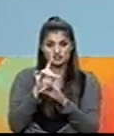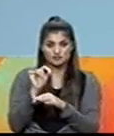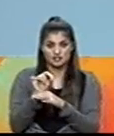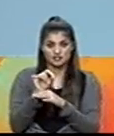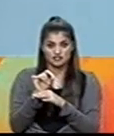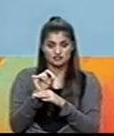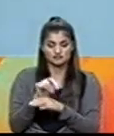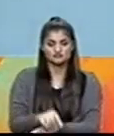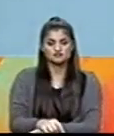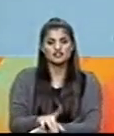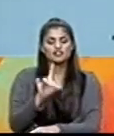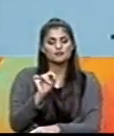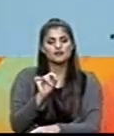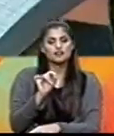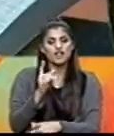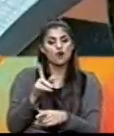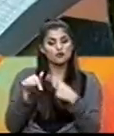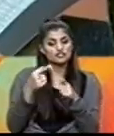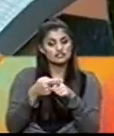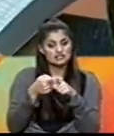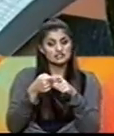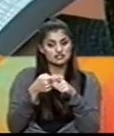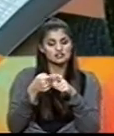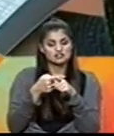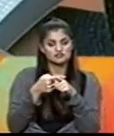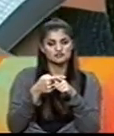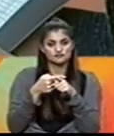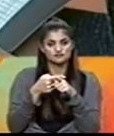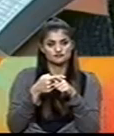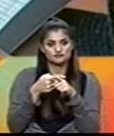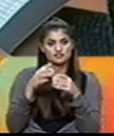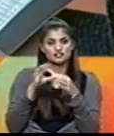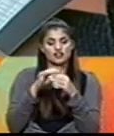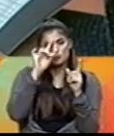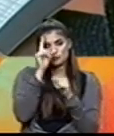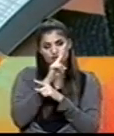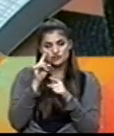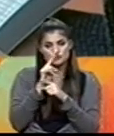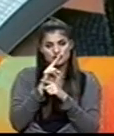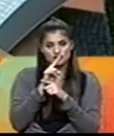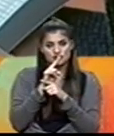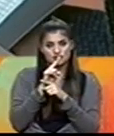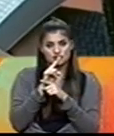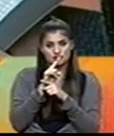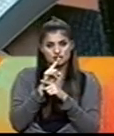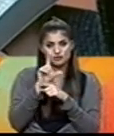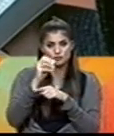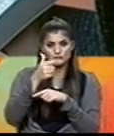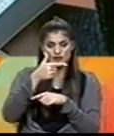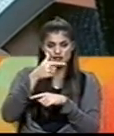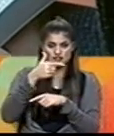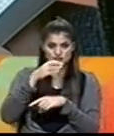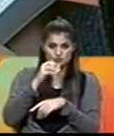Suma Teológica. Também há uma muito interessante que é da professora Paula Brata Dias, da Universidade de